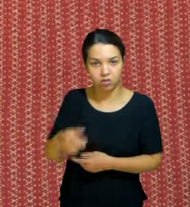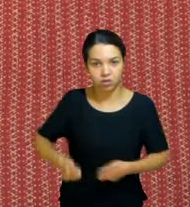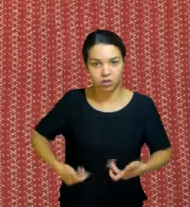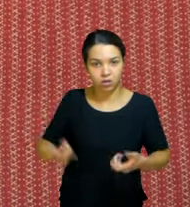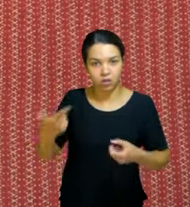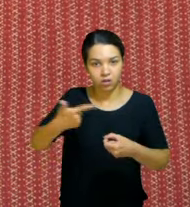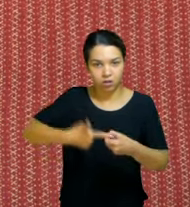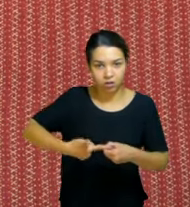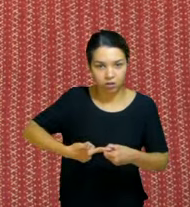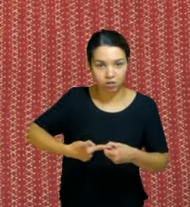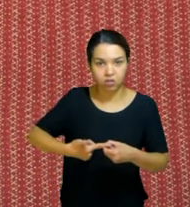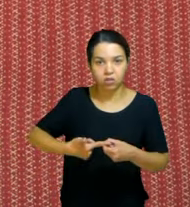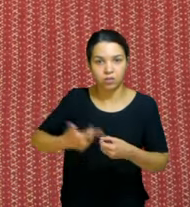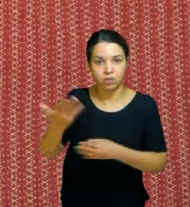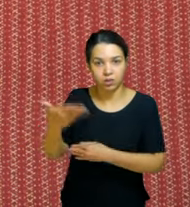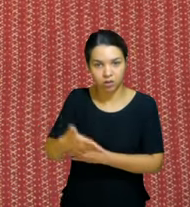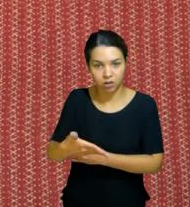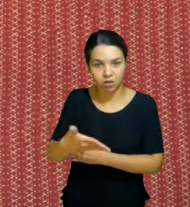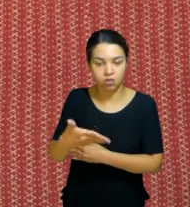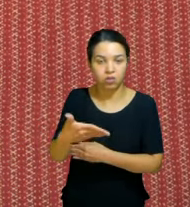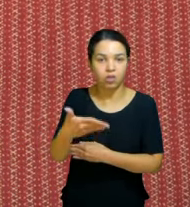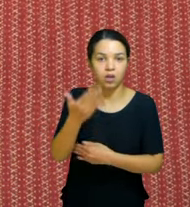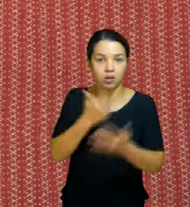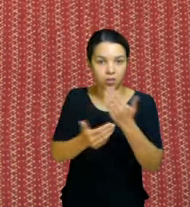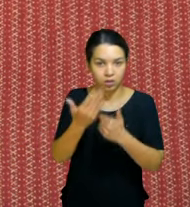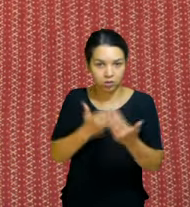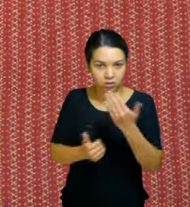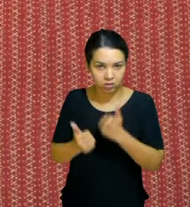Gasolina, pedágio, alimentação.